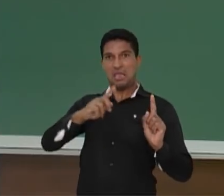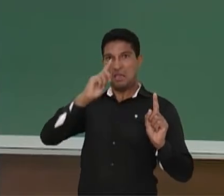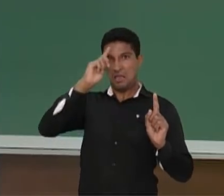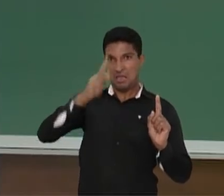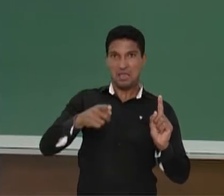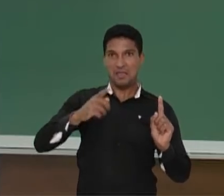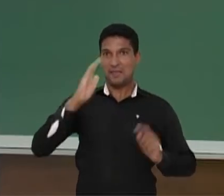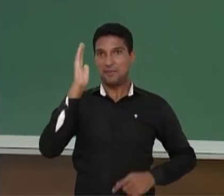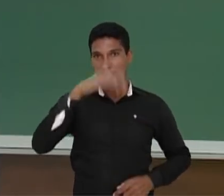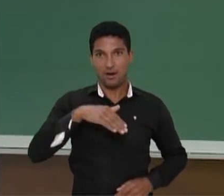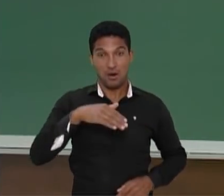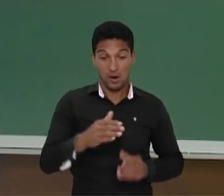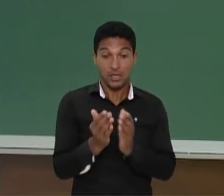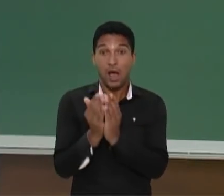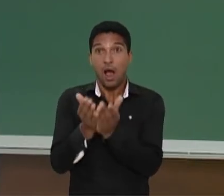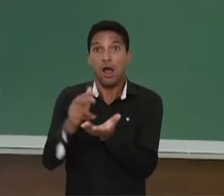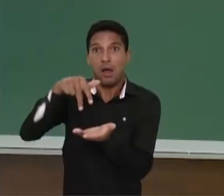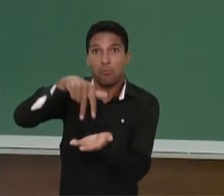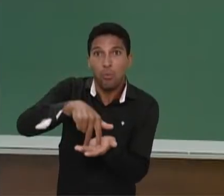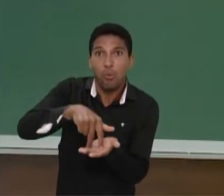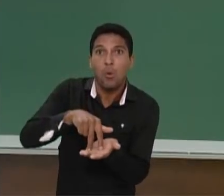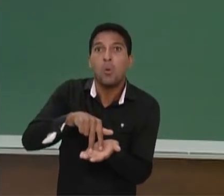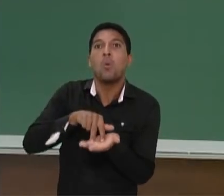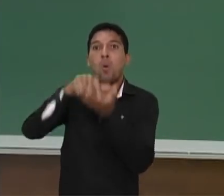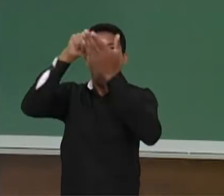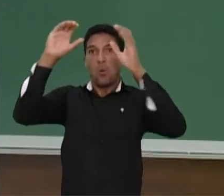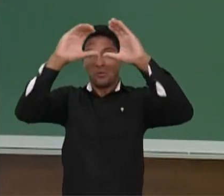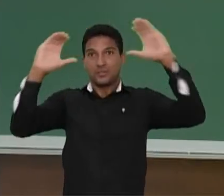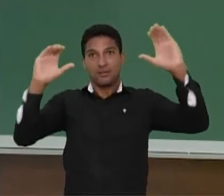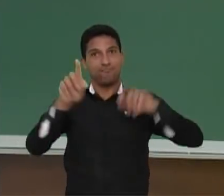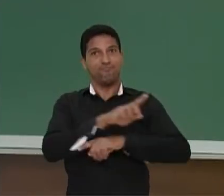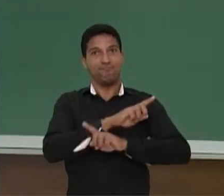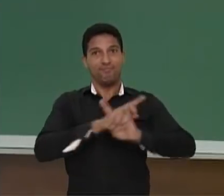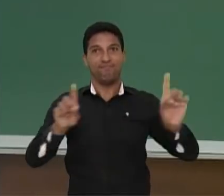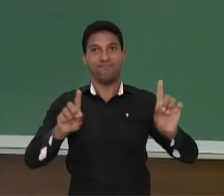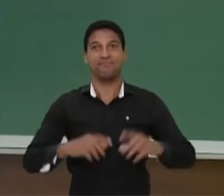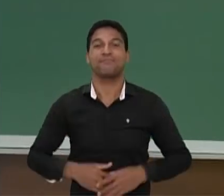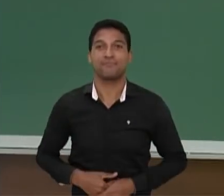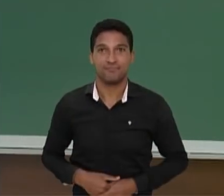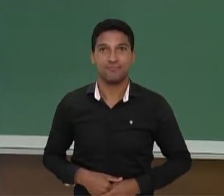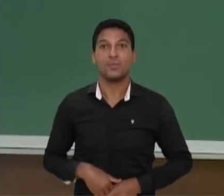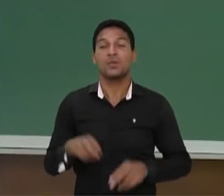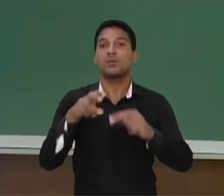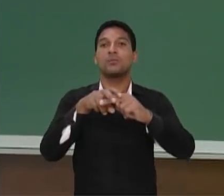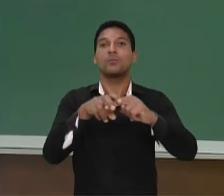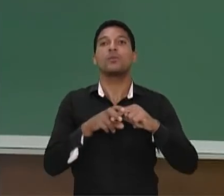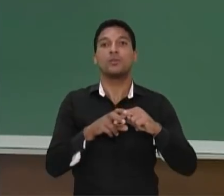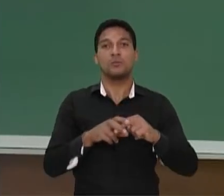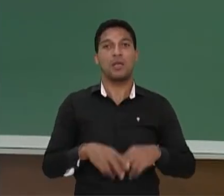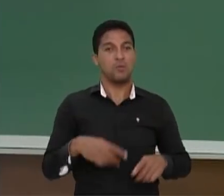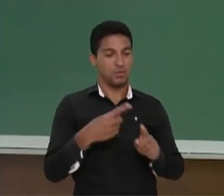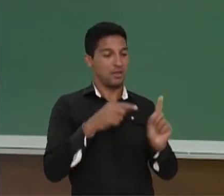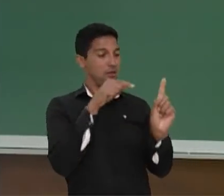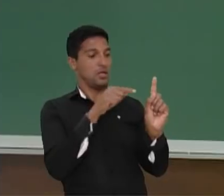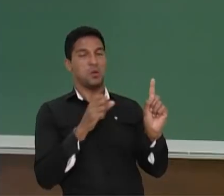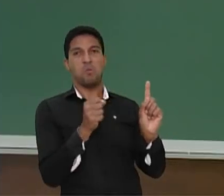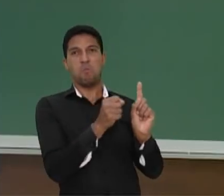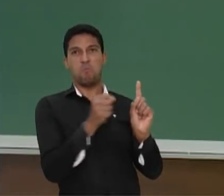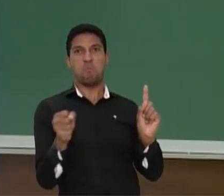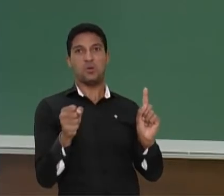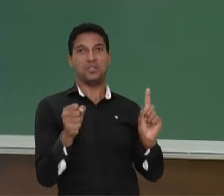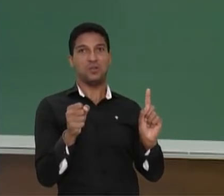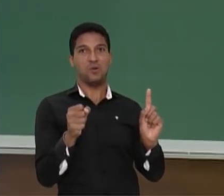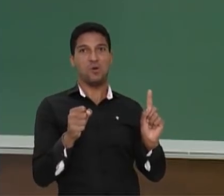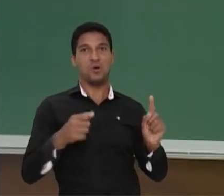agride, e sim pessoas de bem. Então, ele não vai deixar ele embarcar, né? Não é porque ele é nobre e poderoso que ele